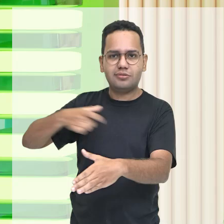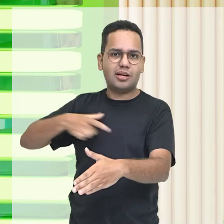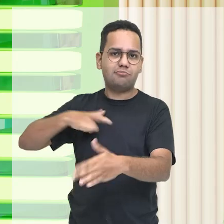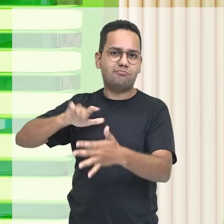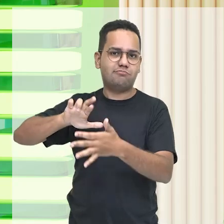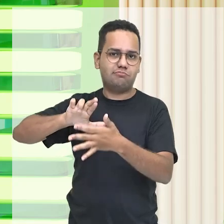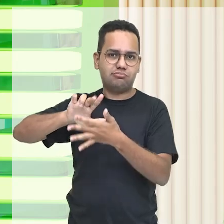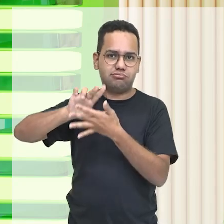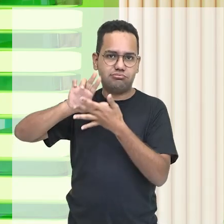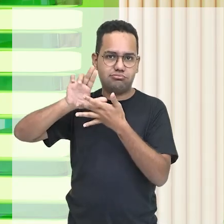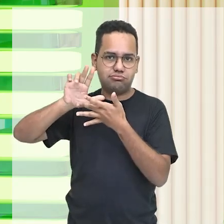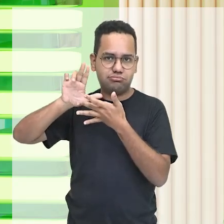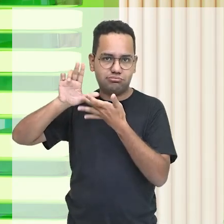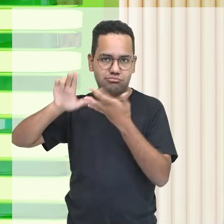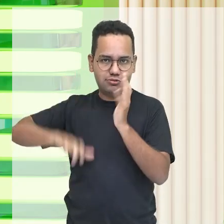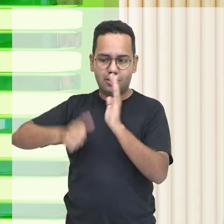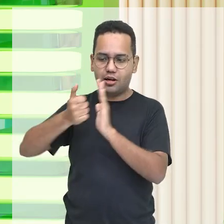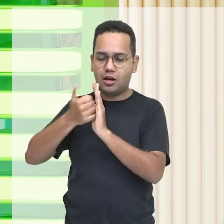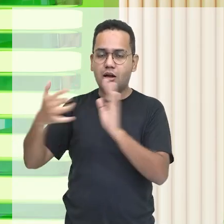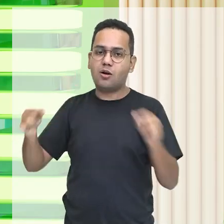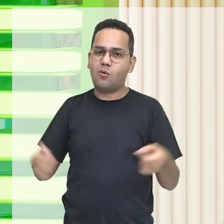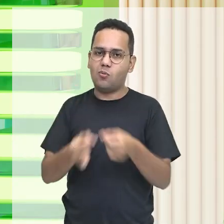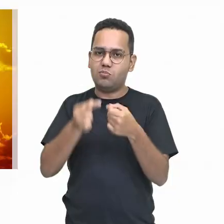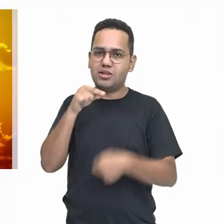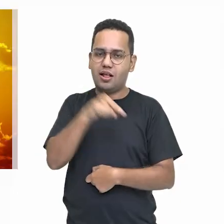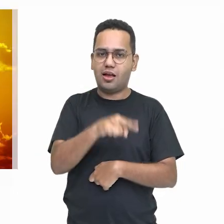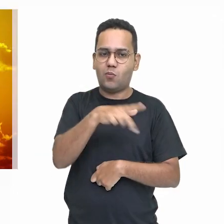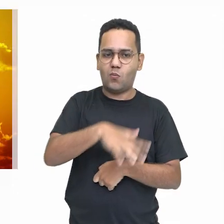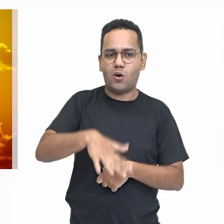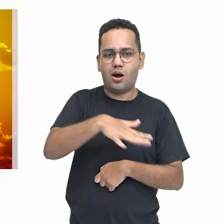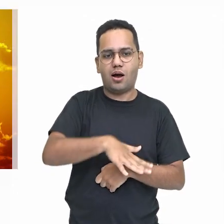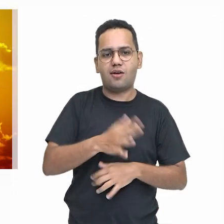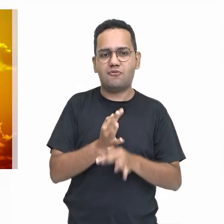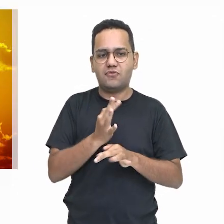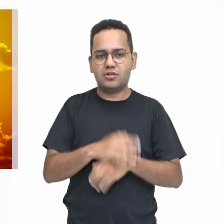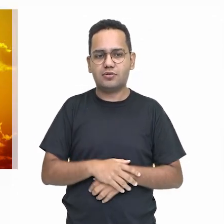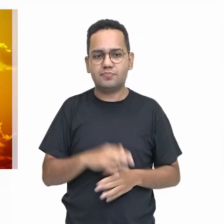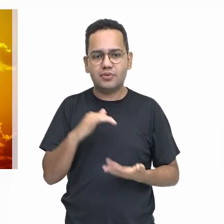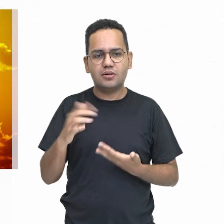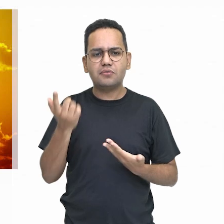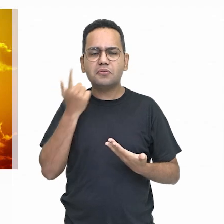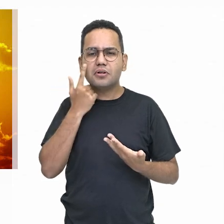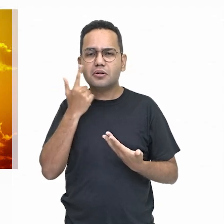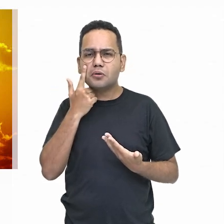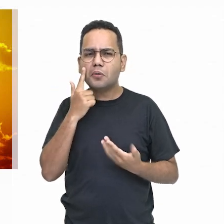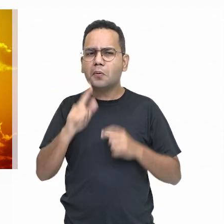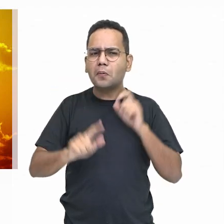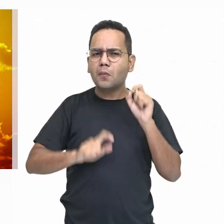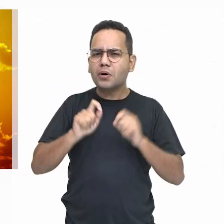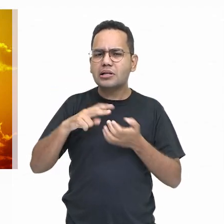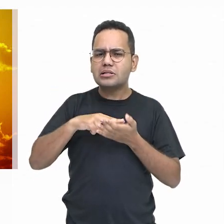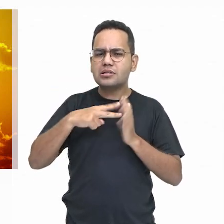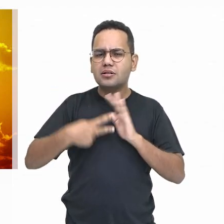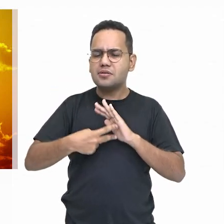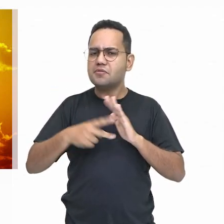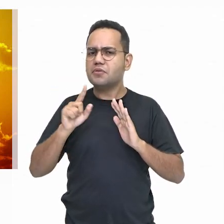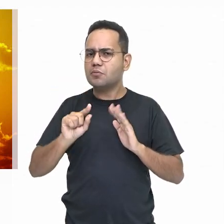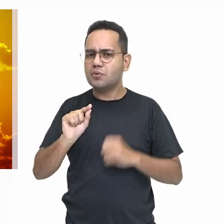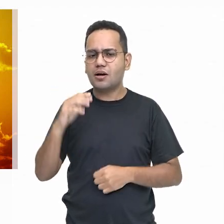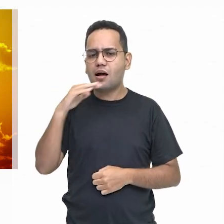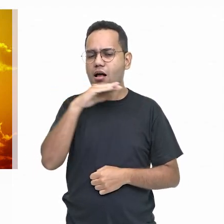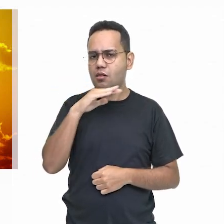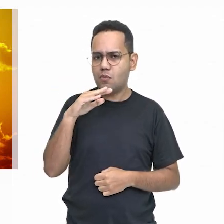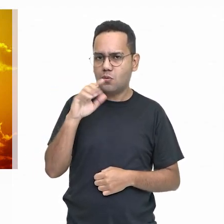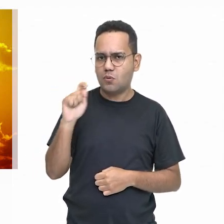envolvem aí com a física, que é o calor. Lembram? O que é o calor? É a energia